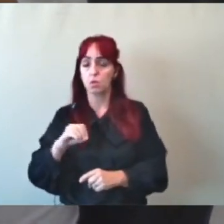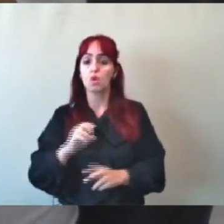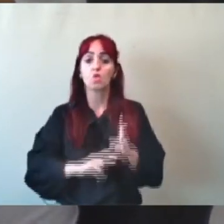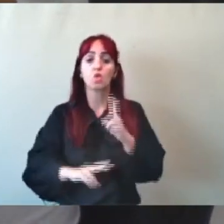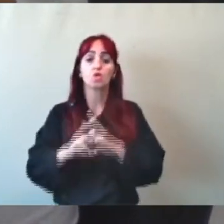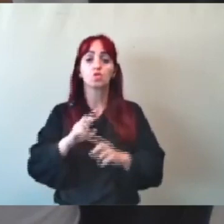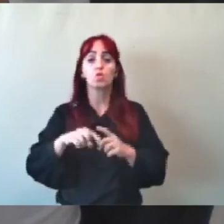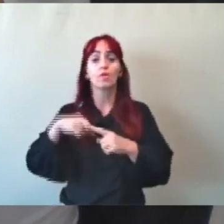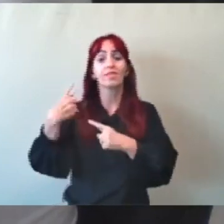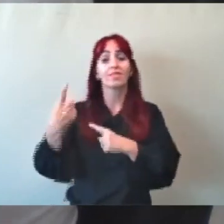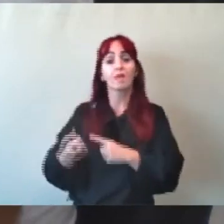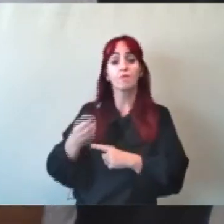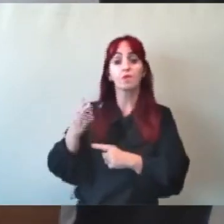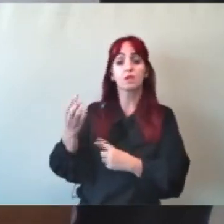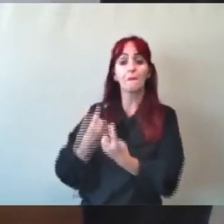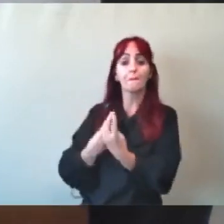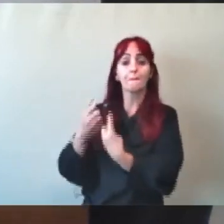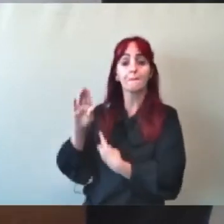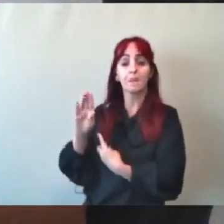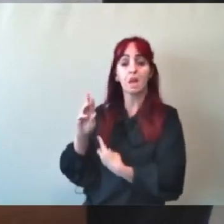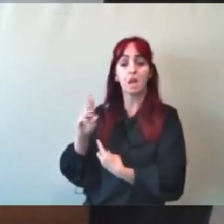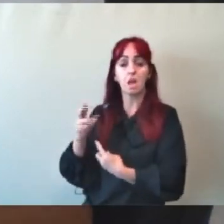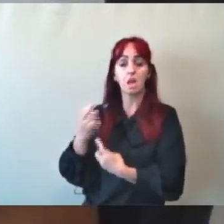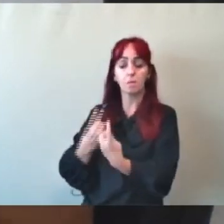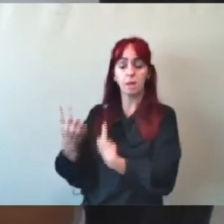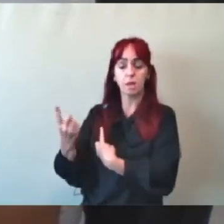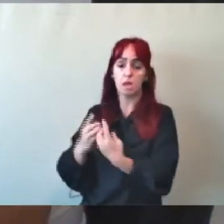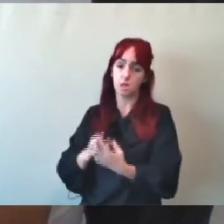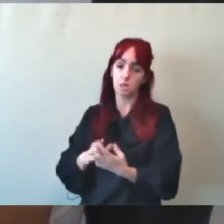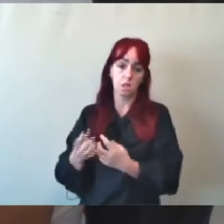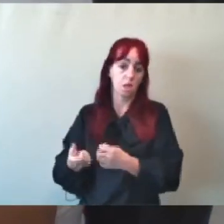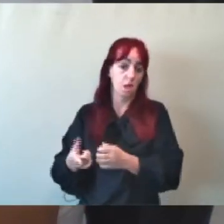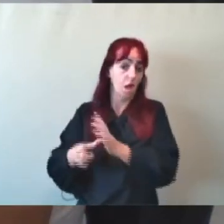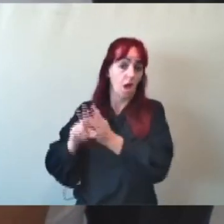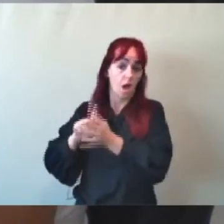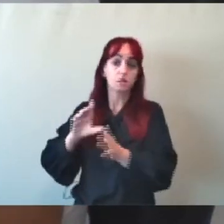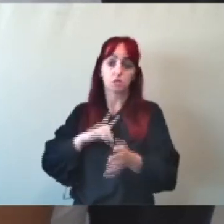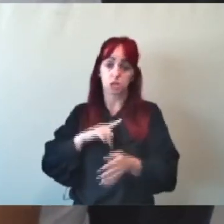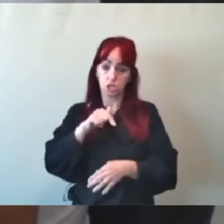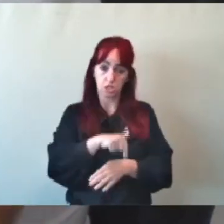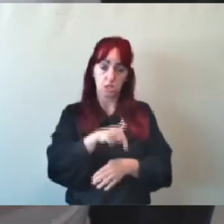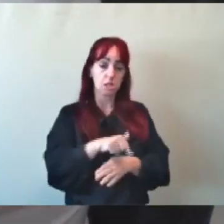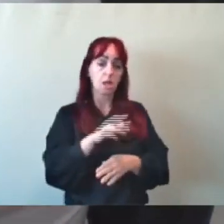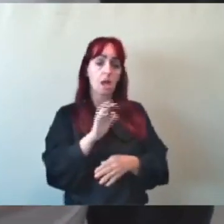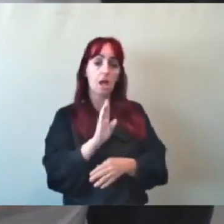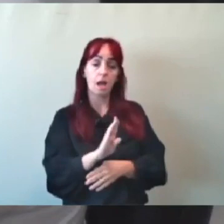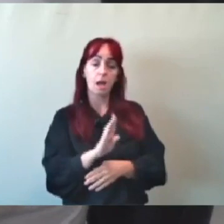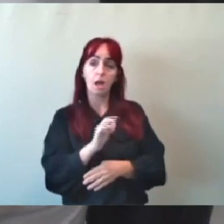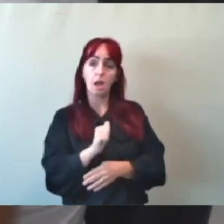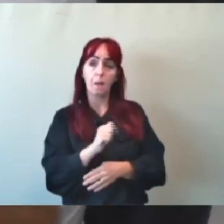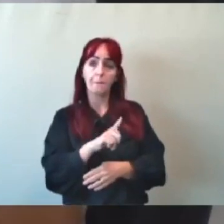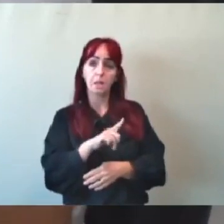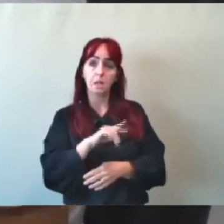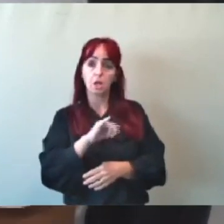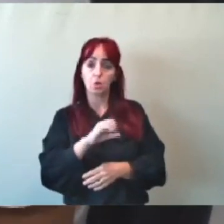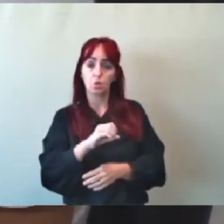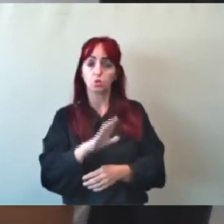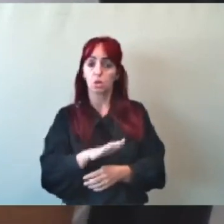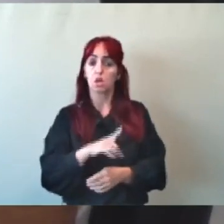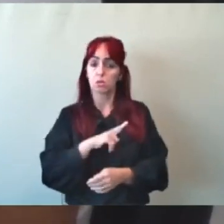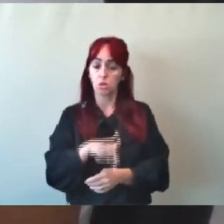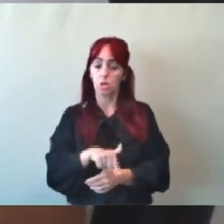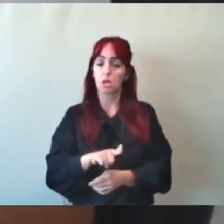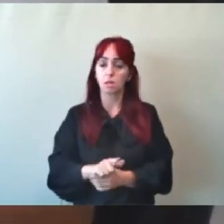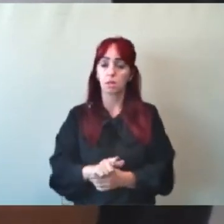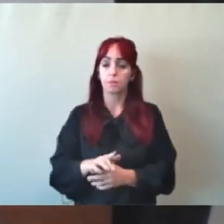BR. Antes desse BR tinha a Bino Machado, você entendeu? Então, ali, o orçamento, você pode ver de quanto foi que nós ganhamos o orçamento